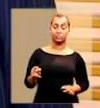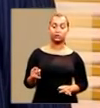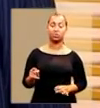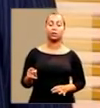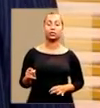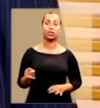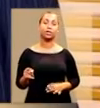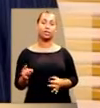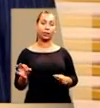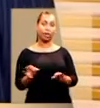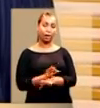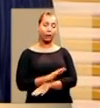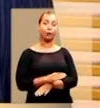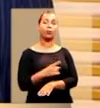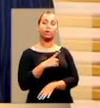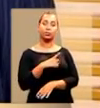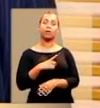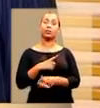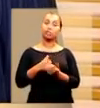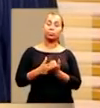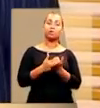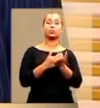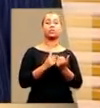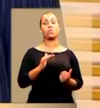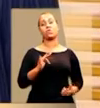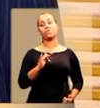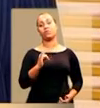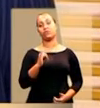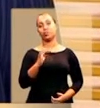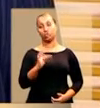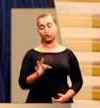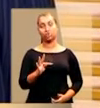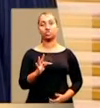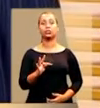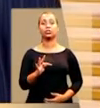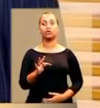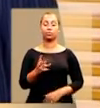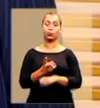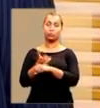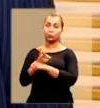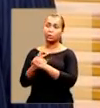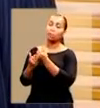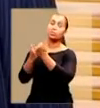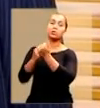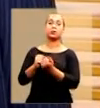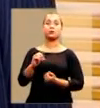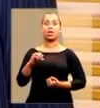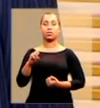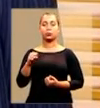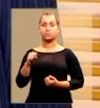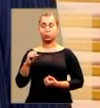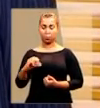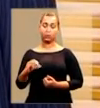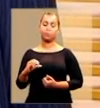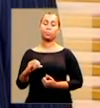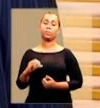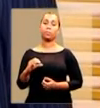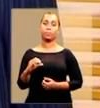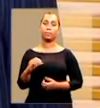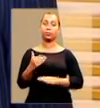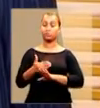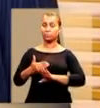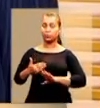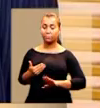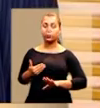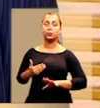você acaba tendo as parcerias, por exemplo, o FIT, de imediato, fomos buscar a parceria do SESC, que estava há 3 anos, né?